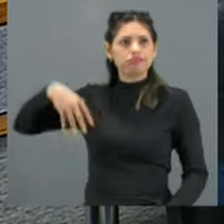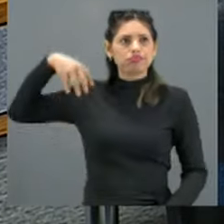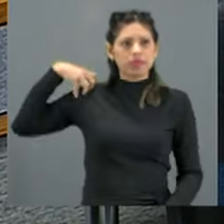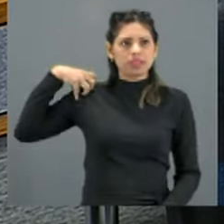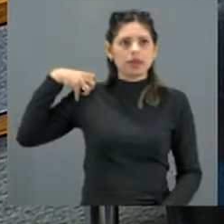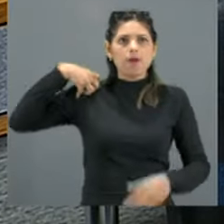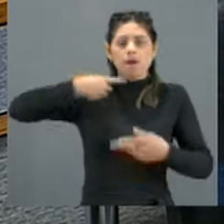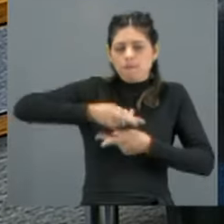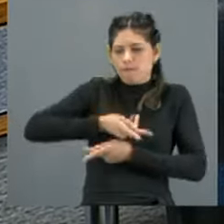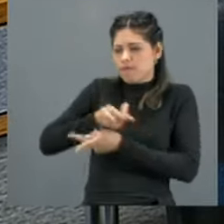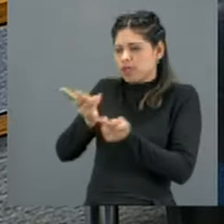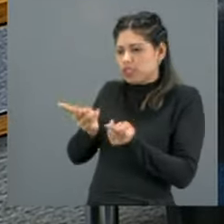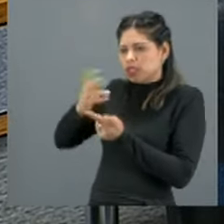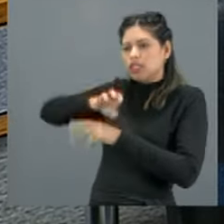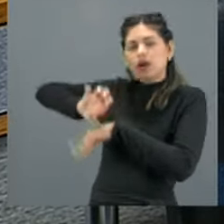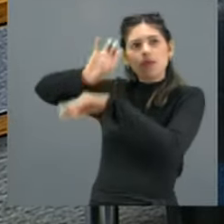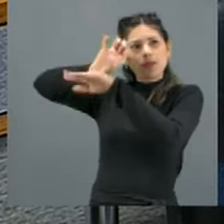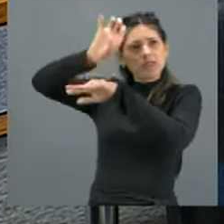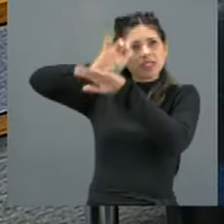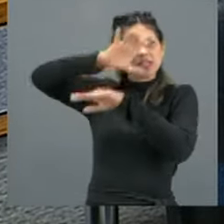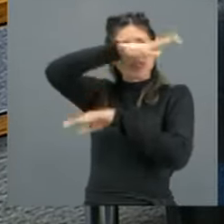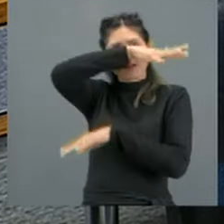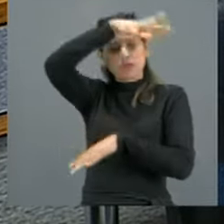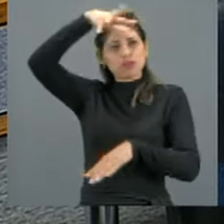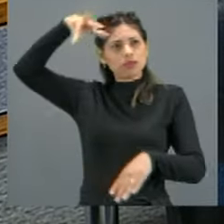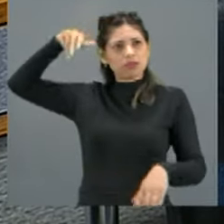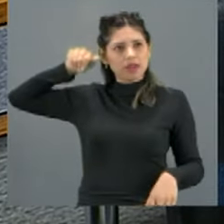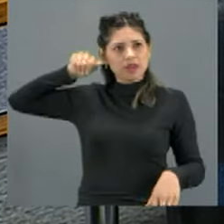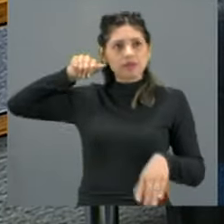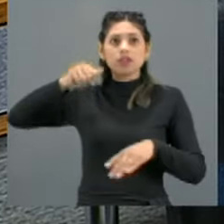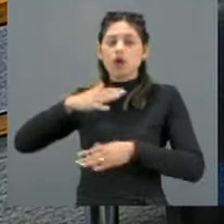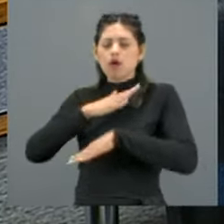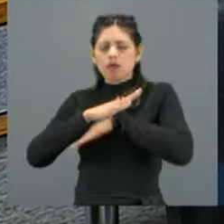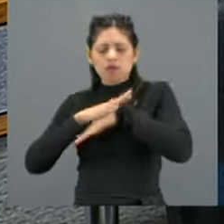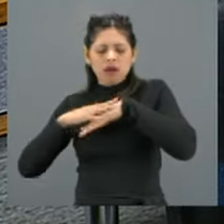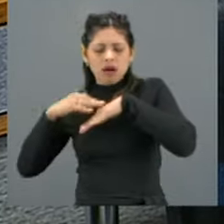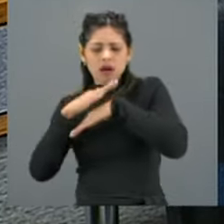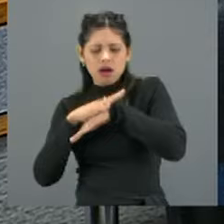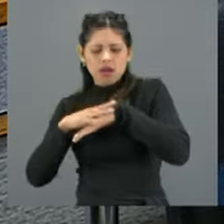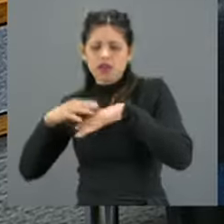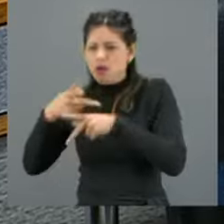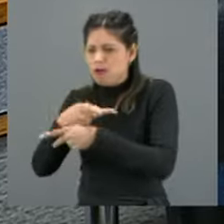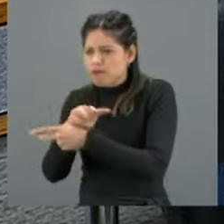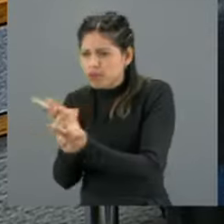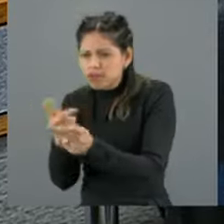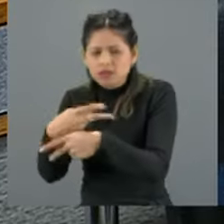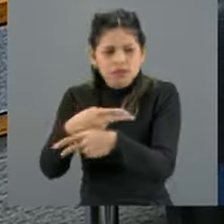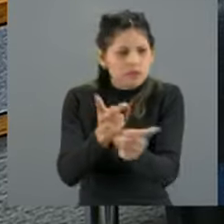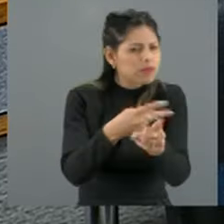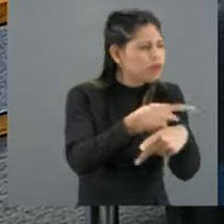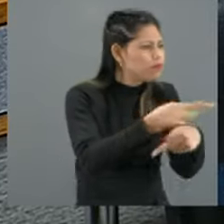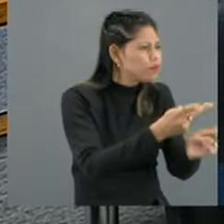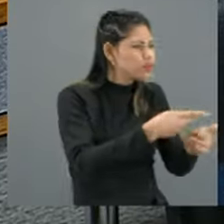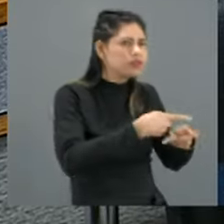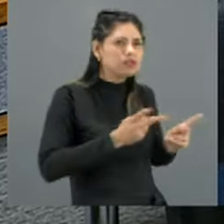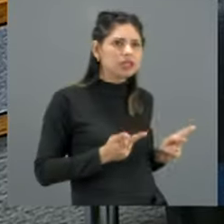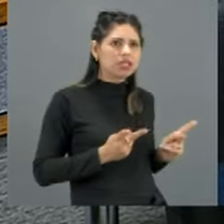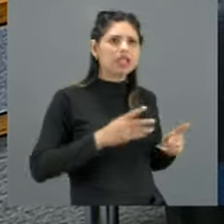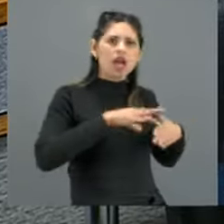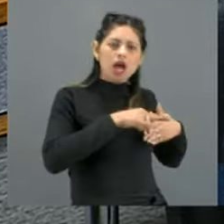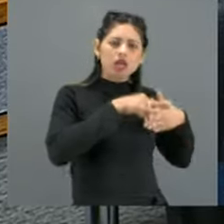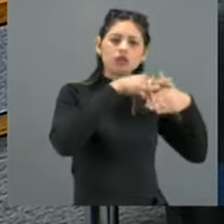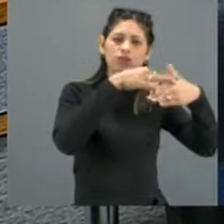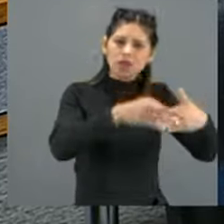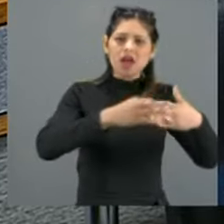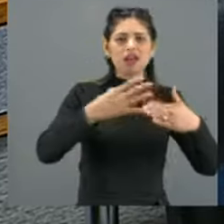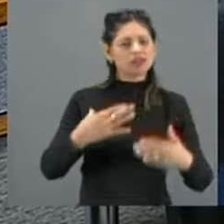Ela tem um carinho muito grande e visita todas essas etnias, realmente levando assistência social, levando a sua